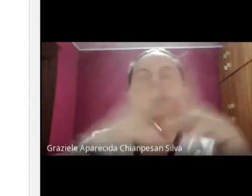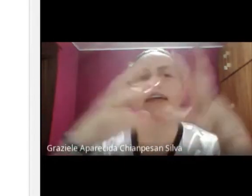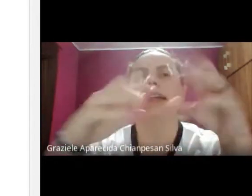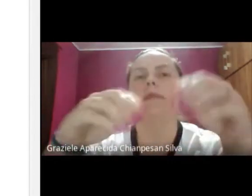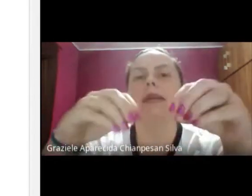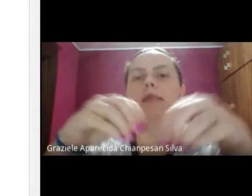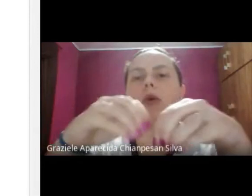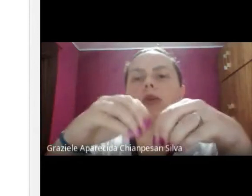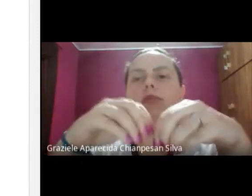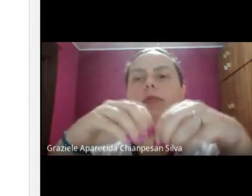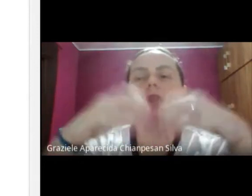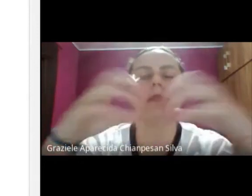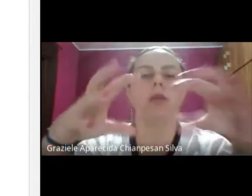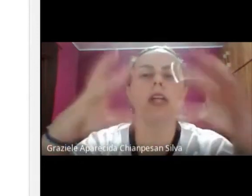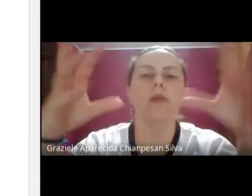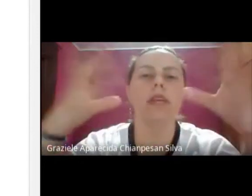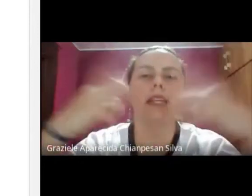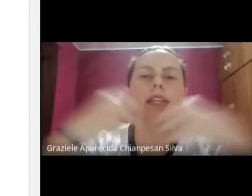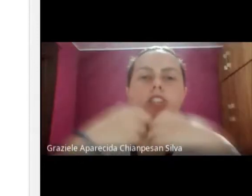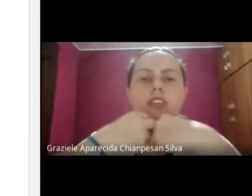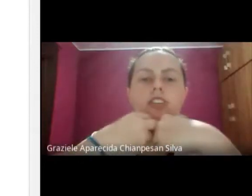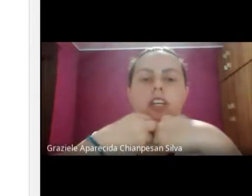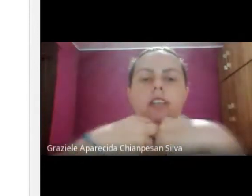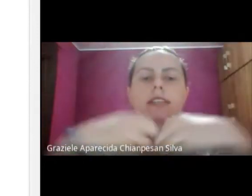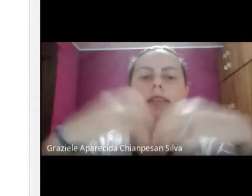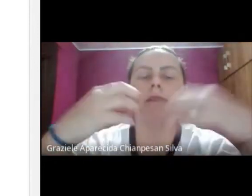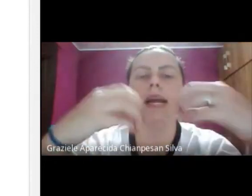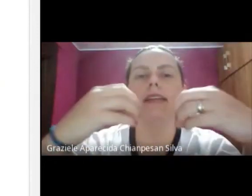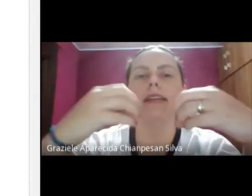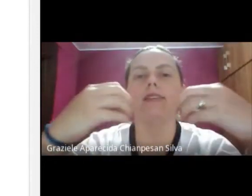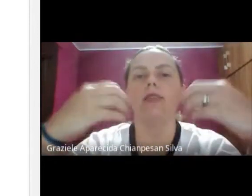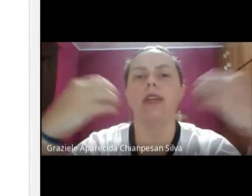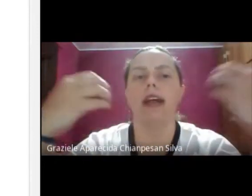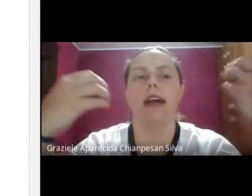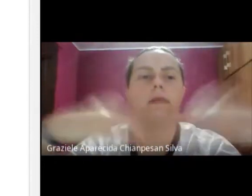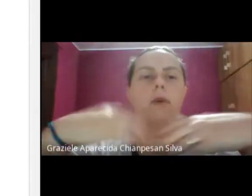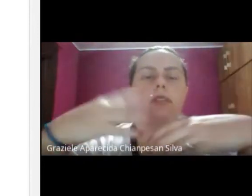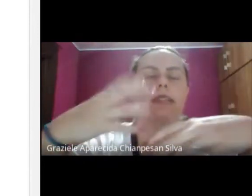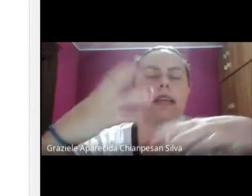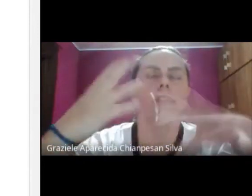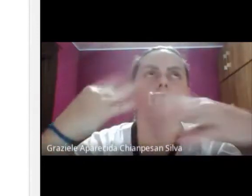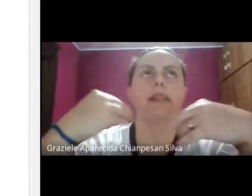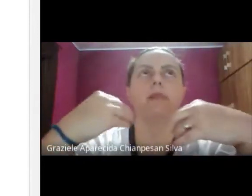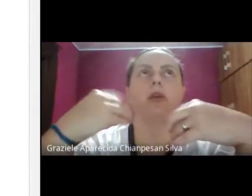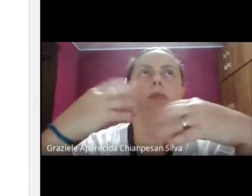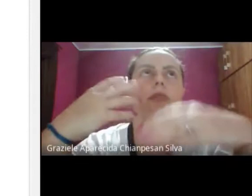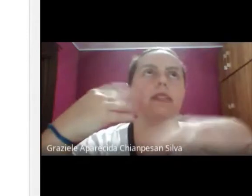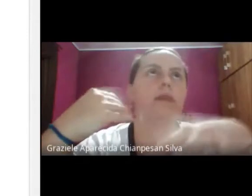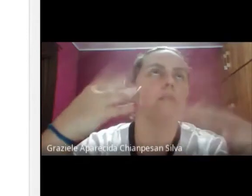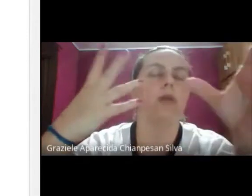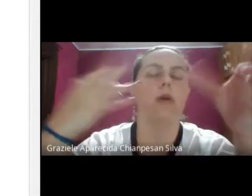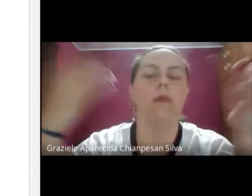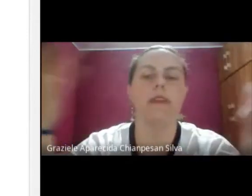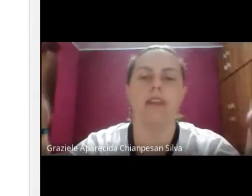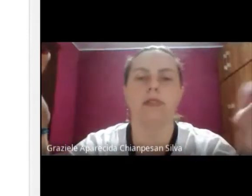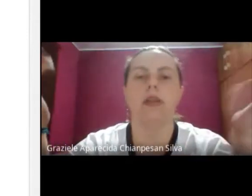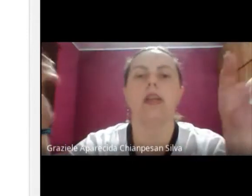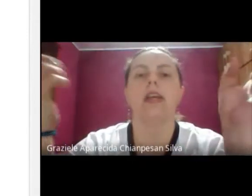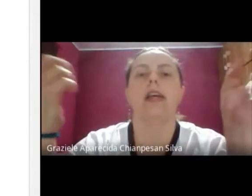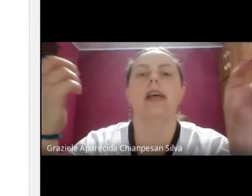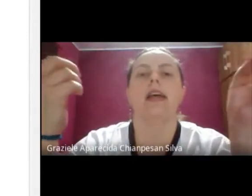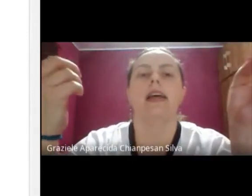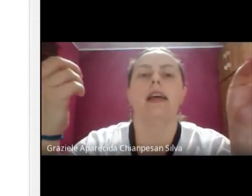se aquele patrimônio... Patrimônio é algo que é da gente, né? Para ele se tornar, esse patrimônio pode ser público ou